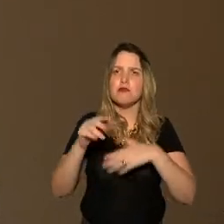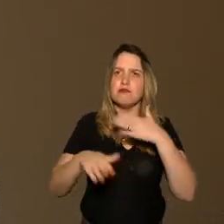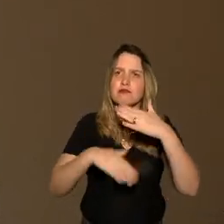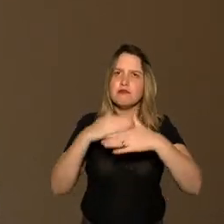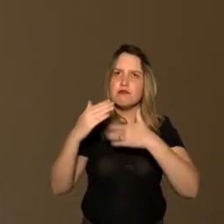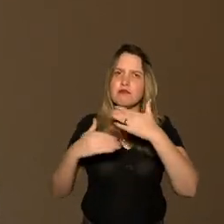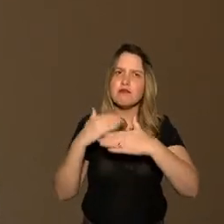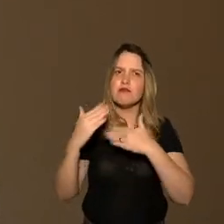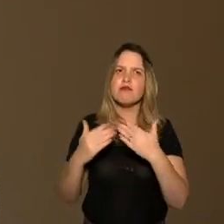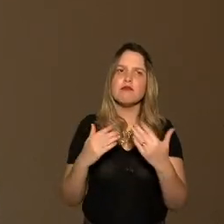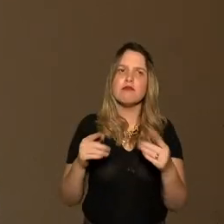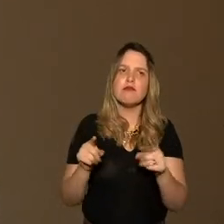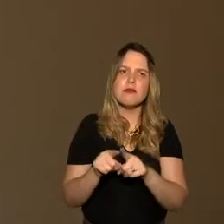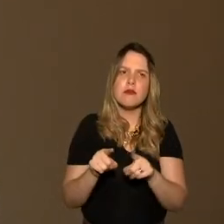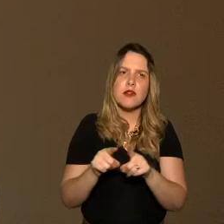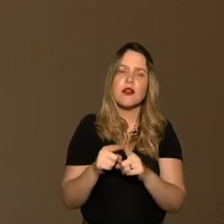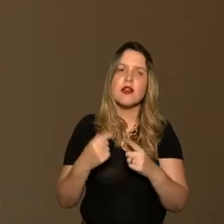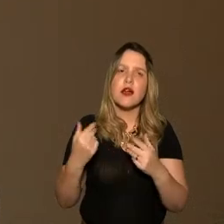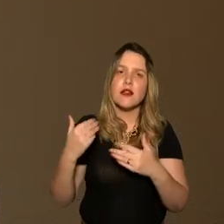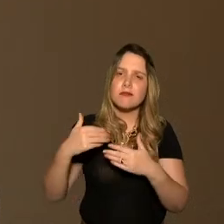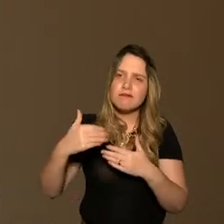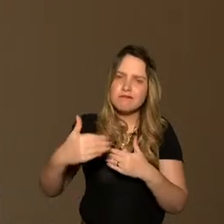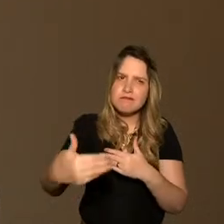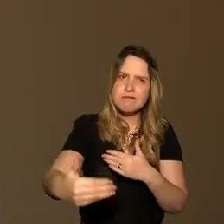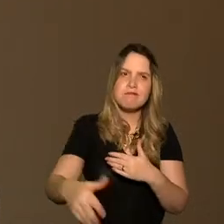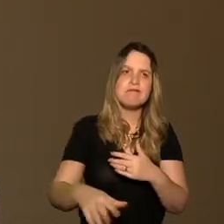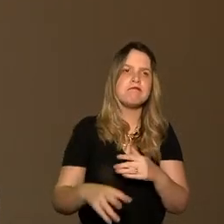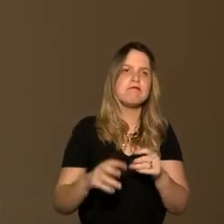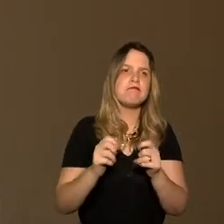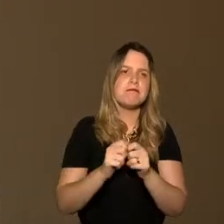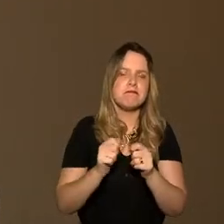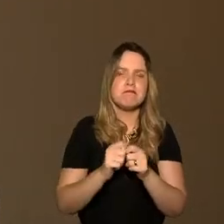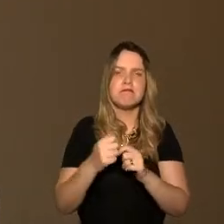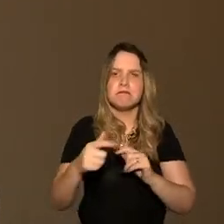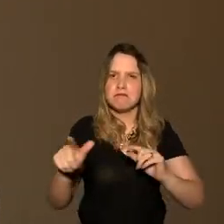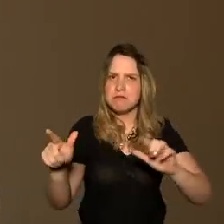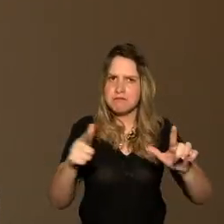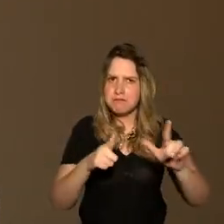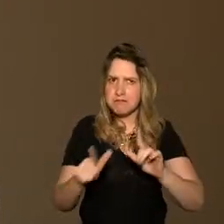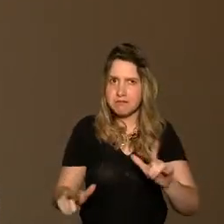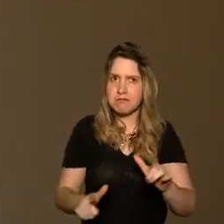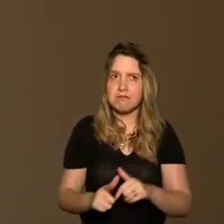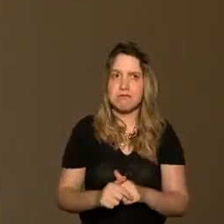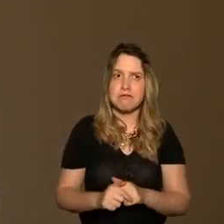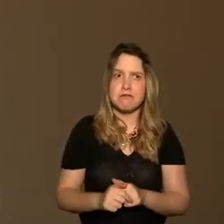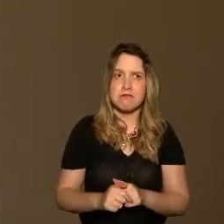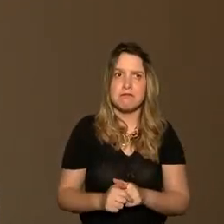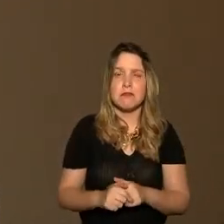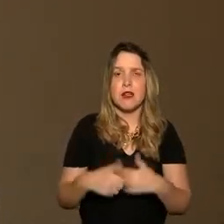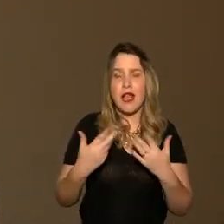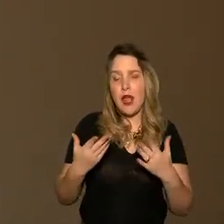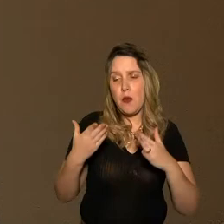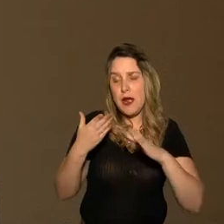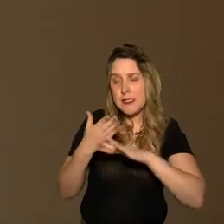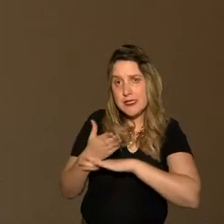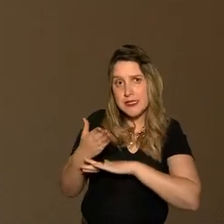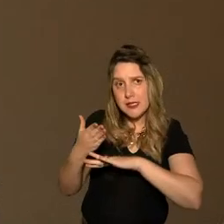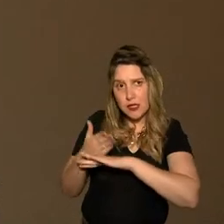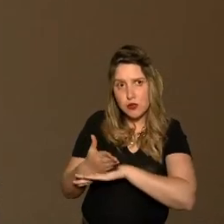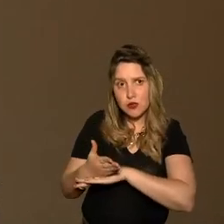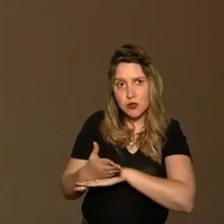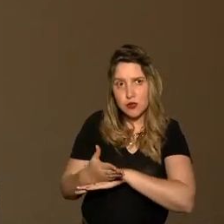produzir né uma peça de teatro a partir daquilo que eles estavam vivenciando então às vezes as